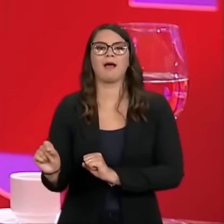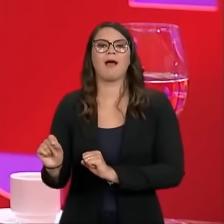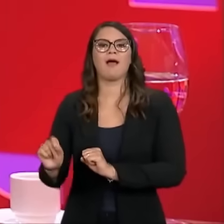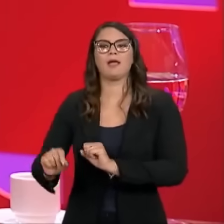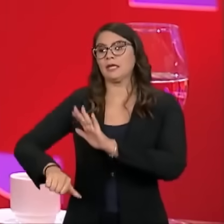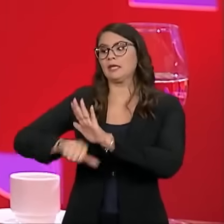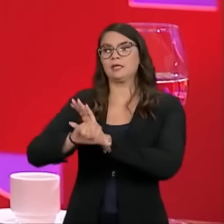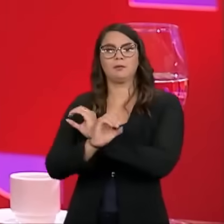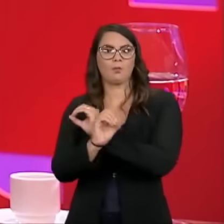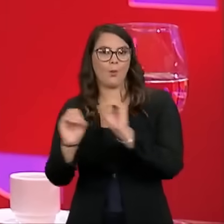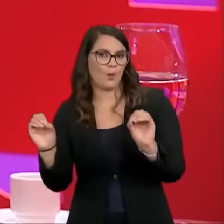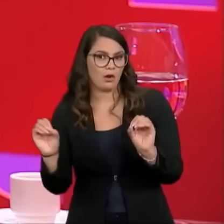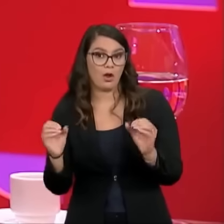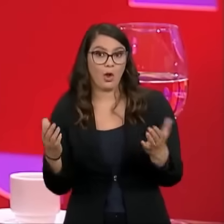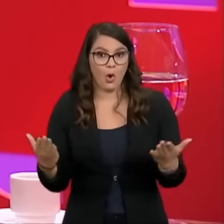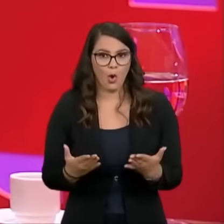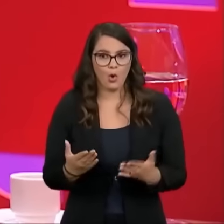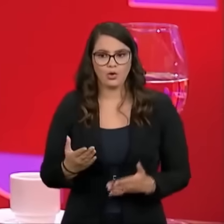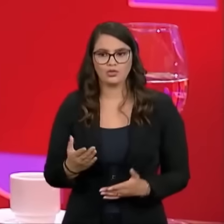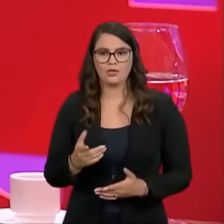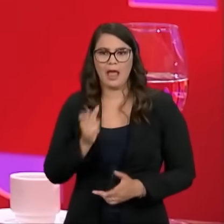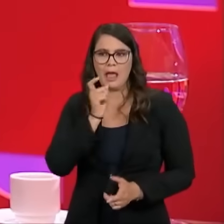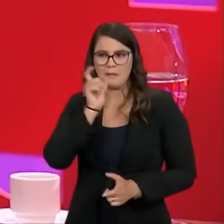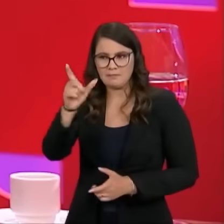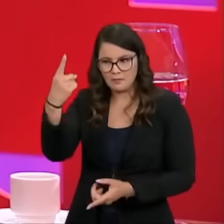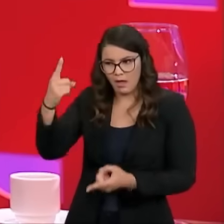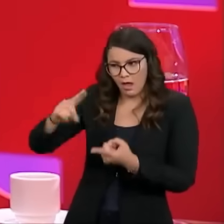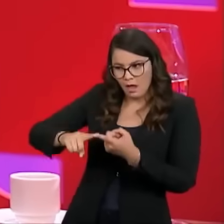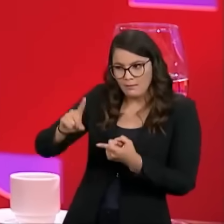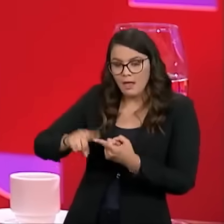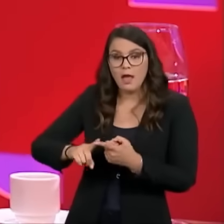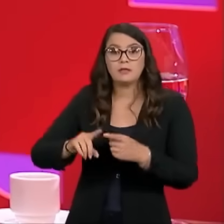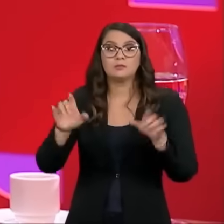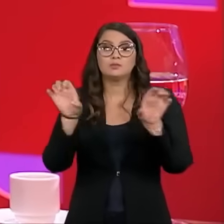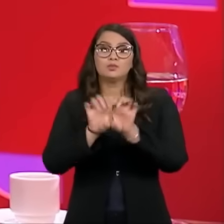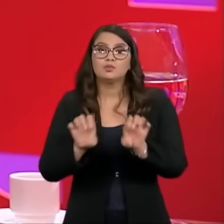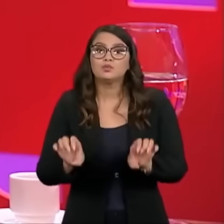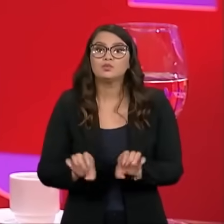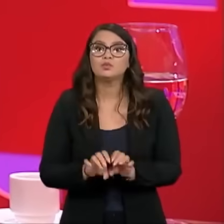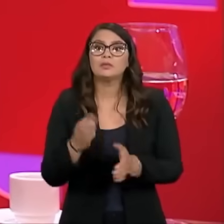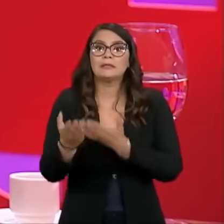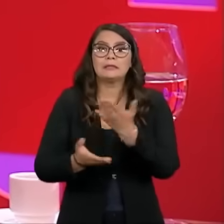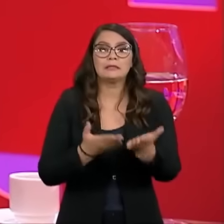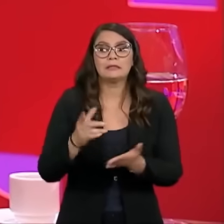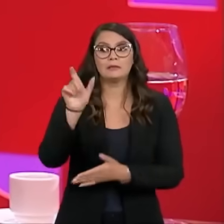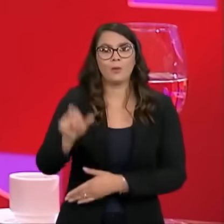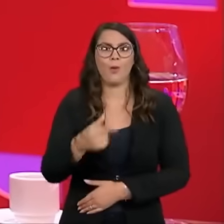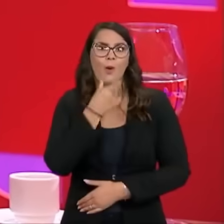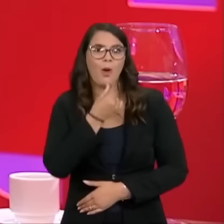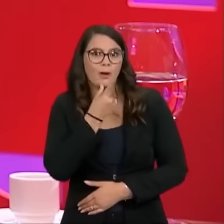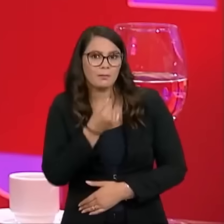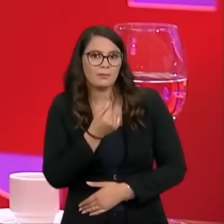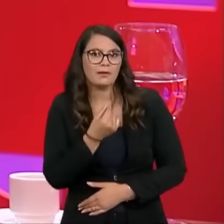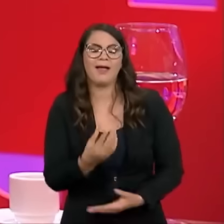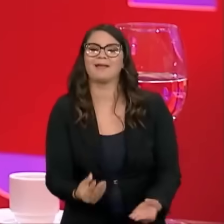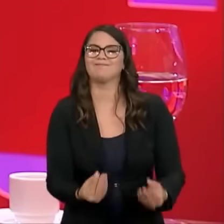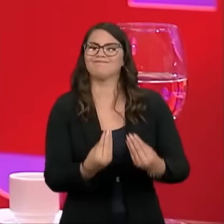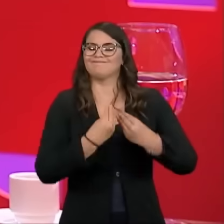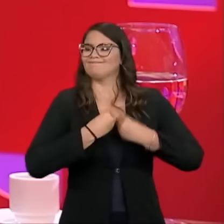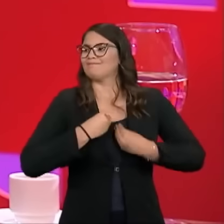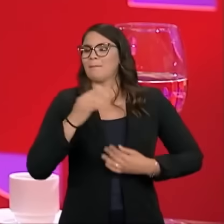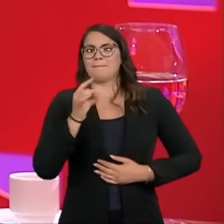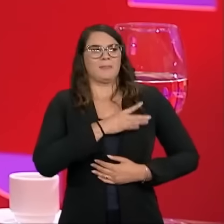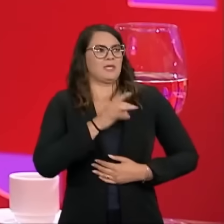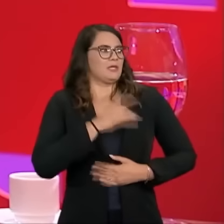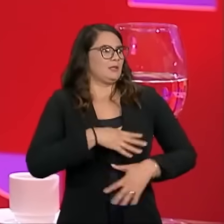nós afrontamos e e e somos ameaçadas por estruturas que lidam com estes homens e isso gera mais medo isso